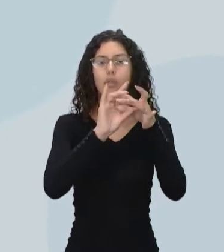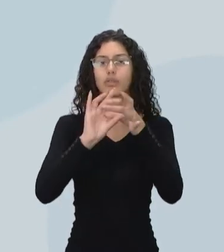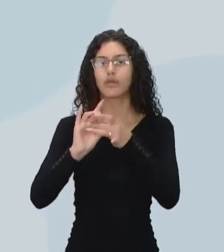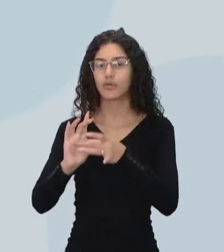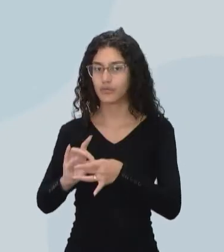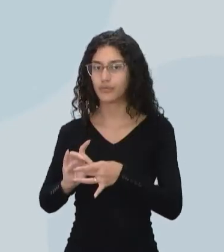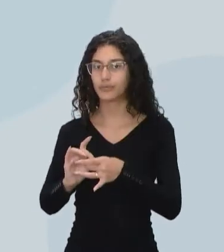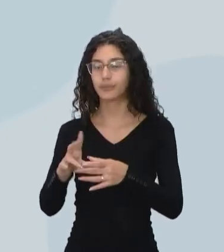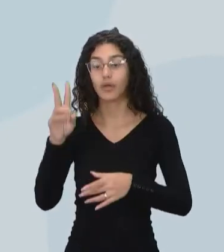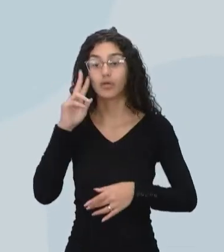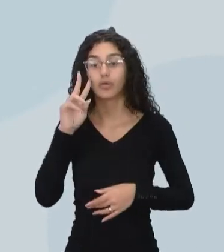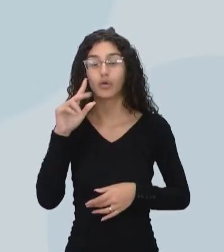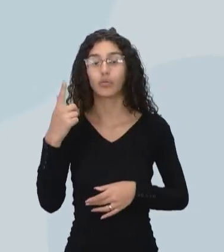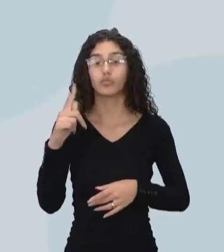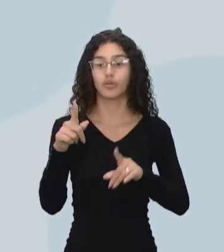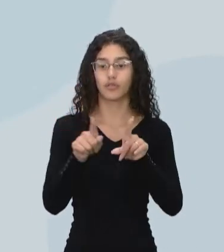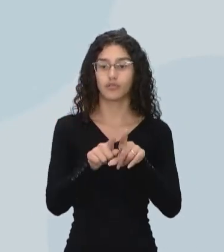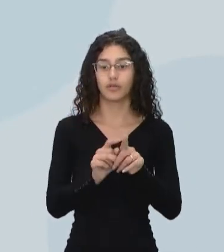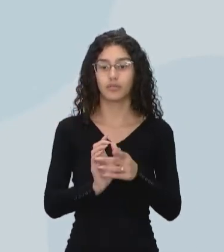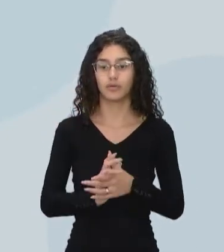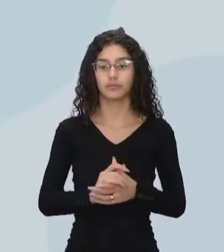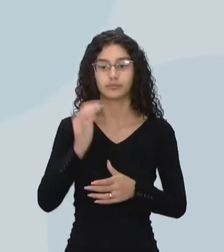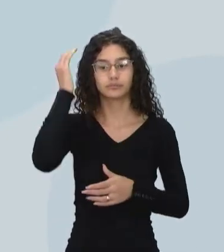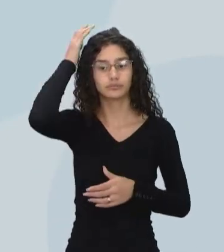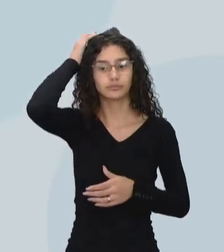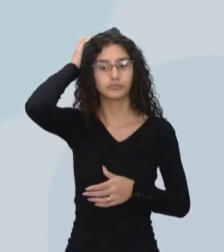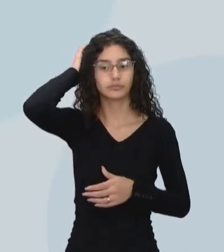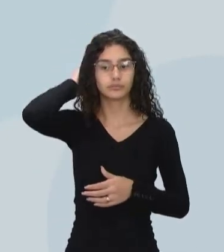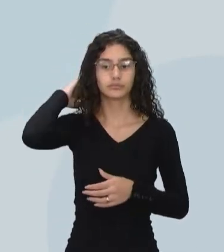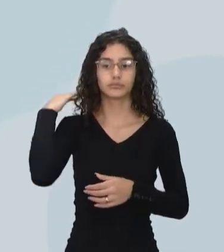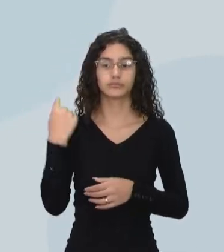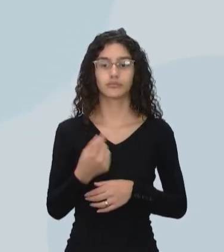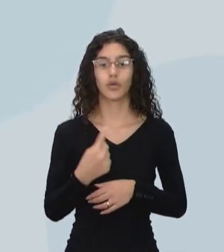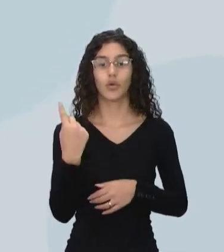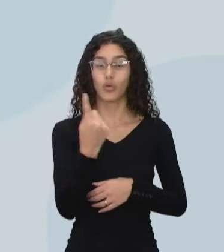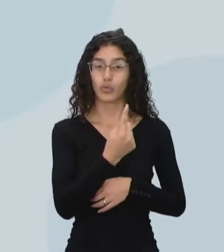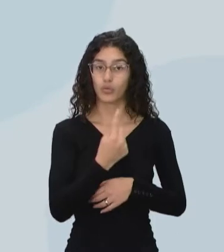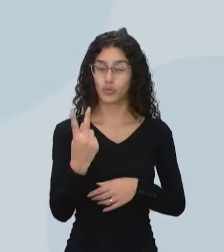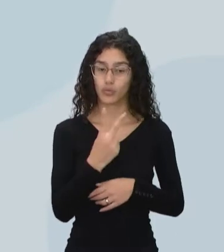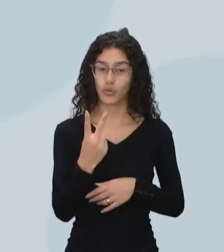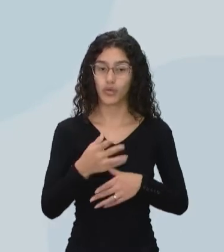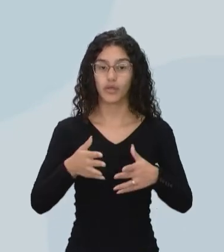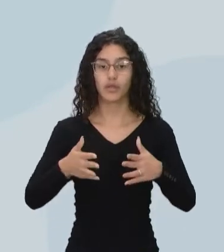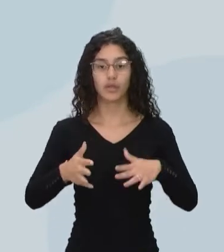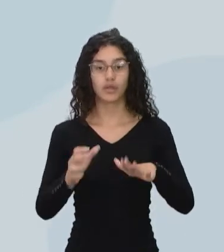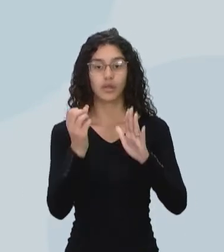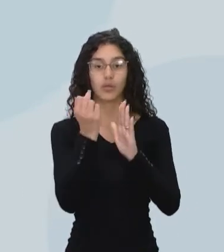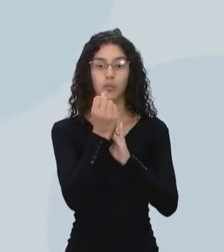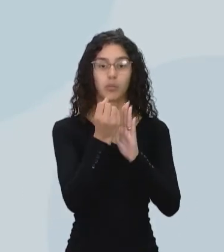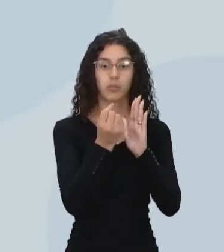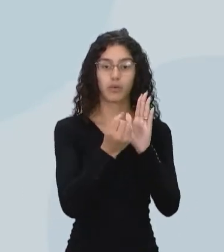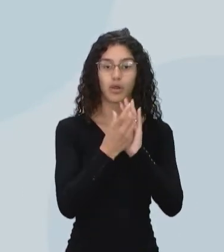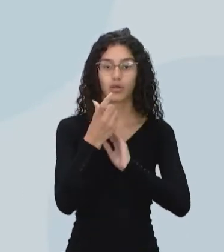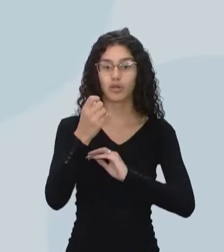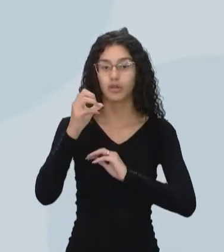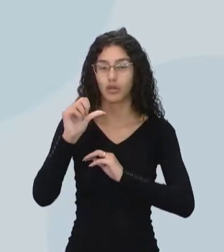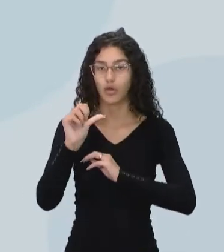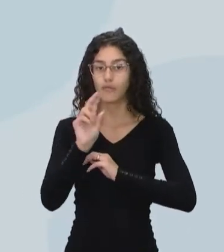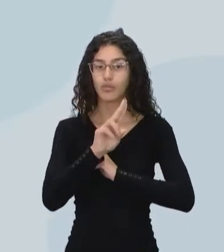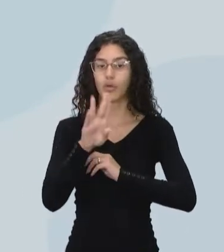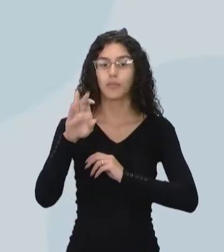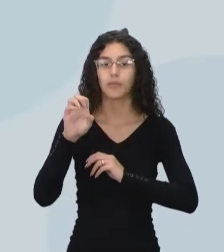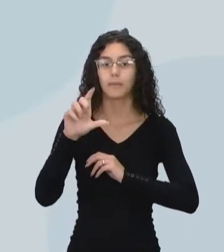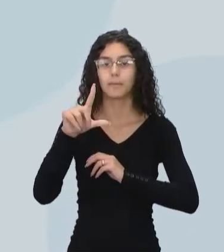e geográfico dos nossos pensadores. Os dois nasceram num período do século XIX chamada Belle